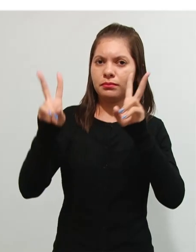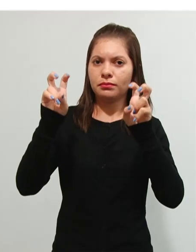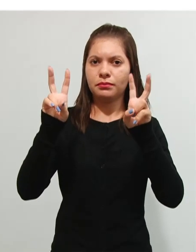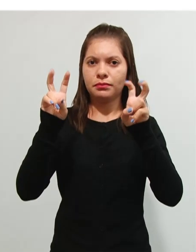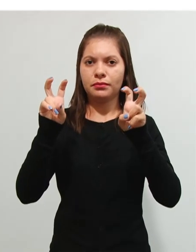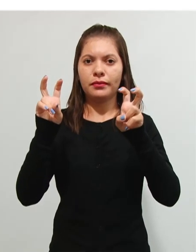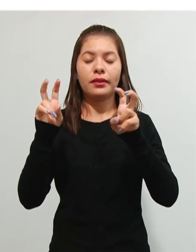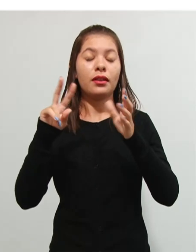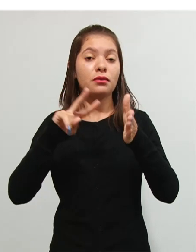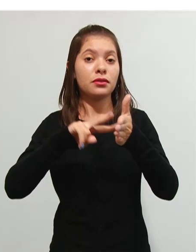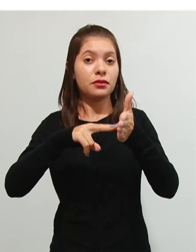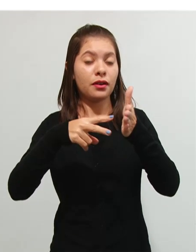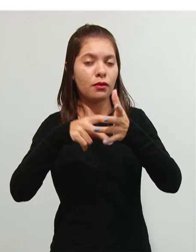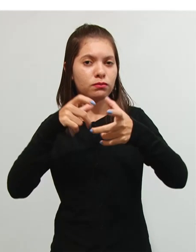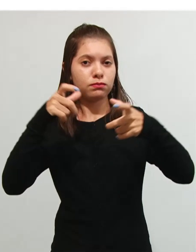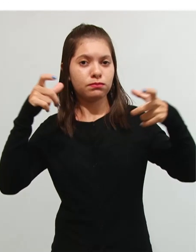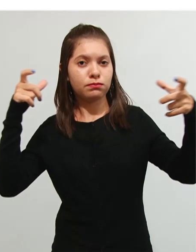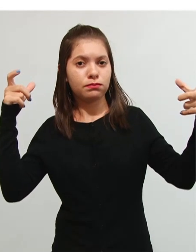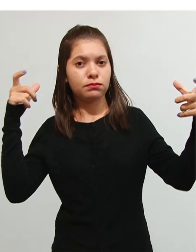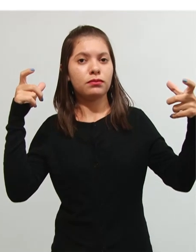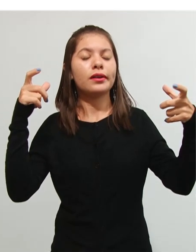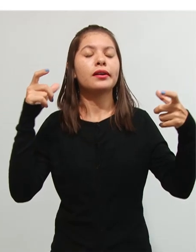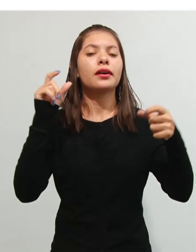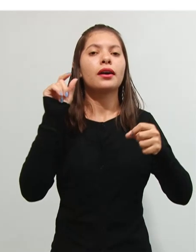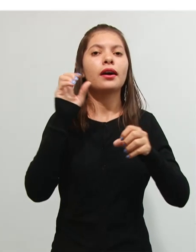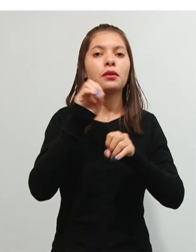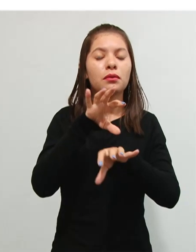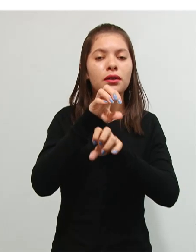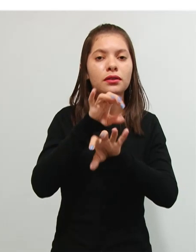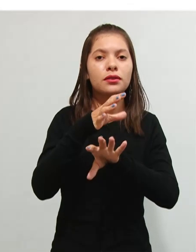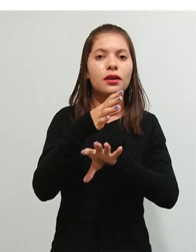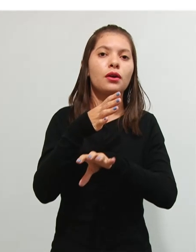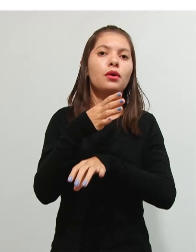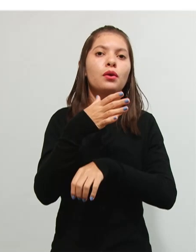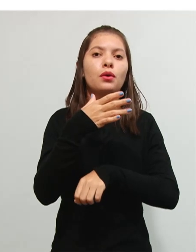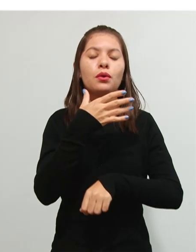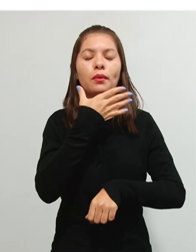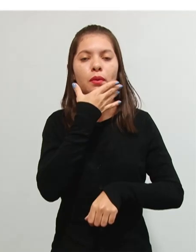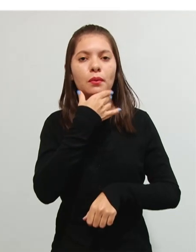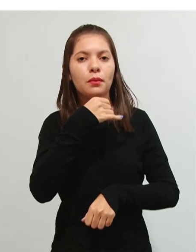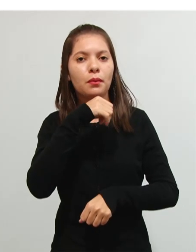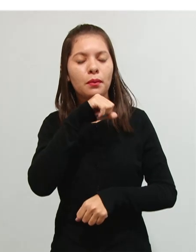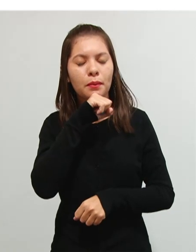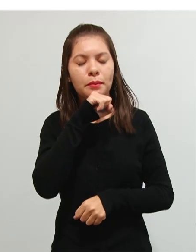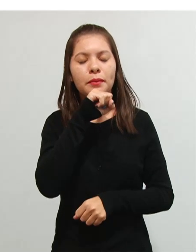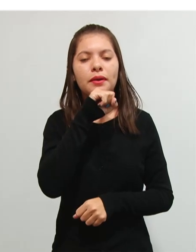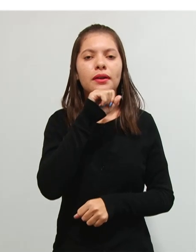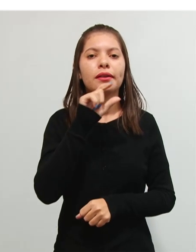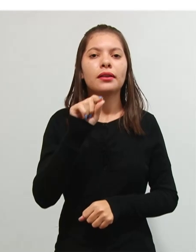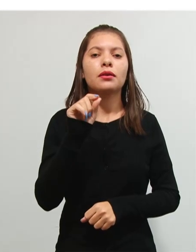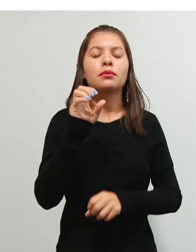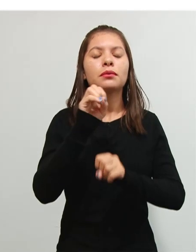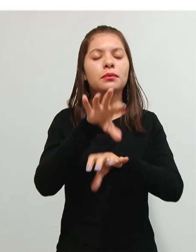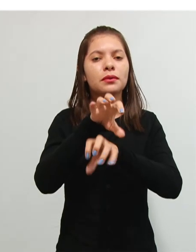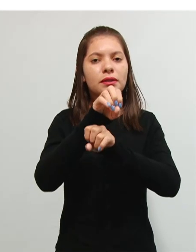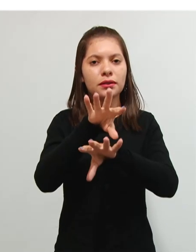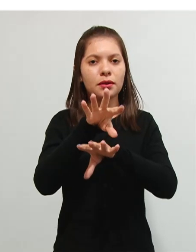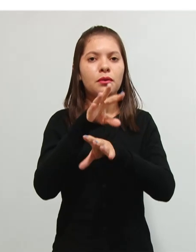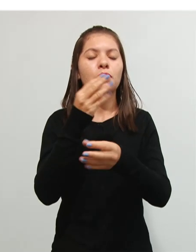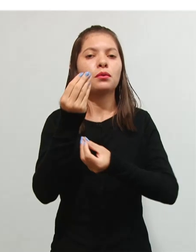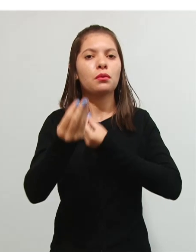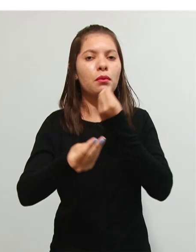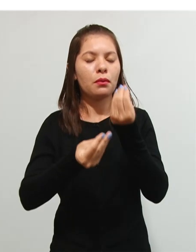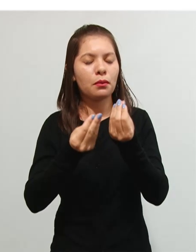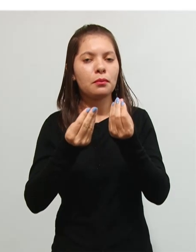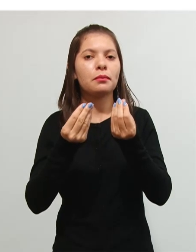um significado amplo, trata a educação do homem e não do indivíduo na escola, ou seja, uma educação para